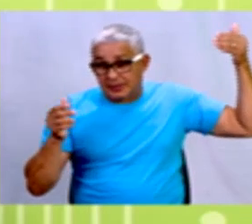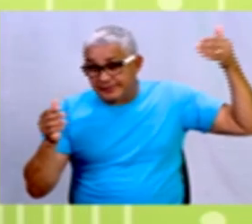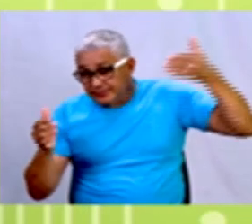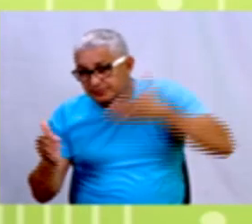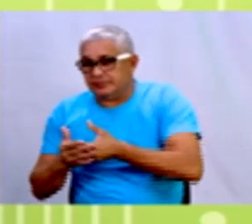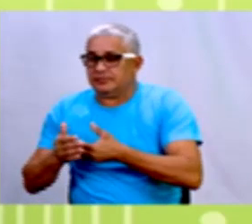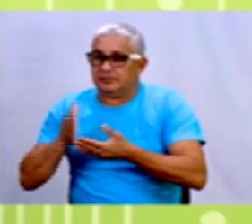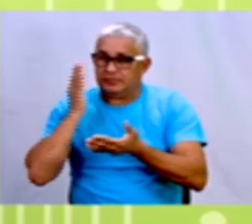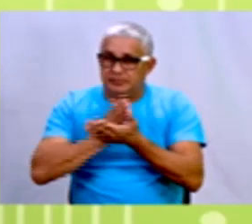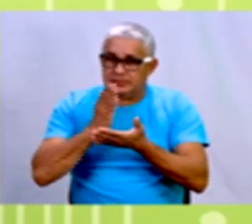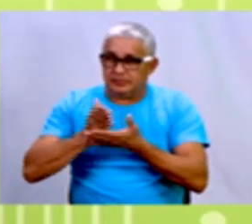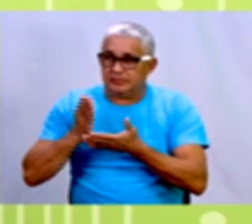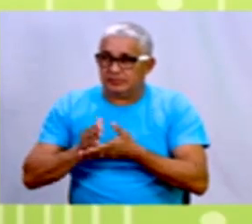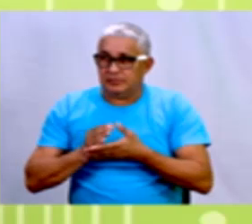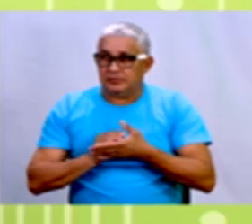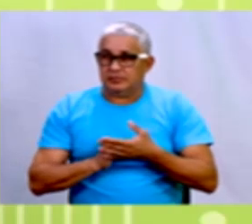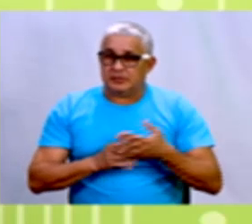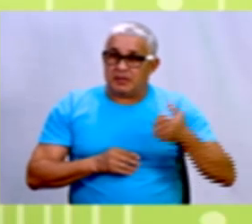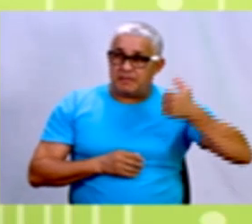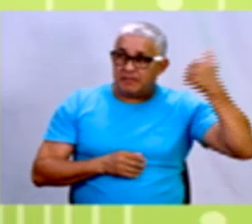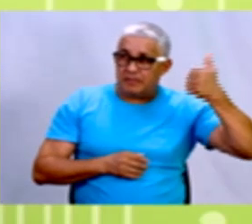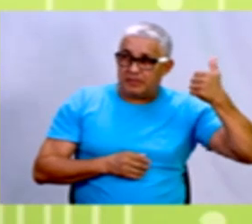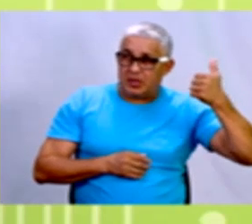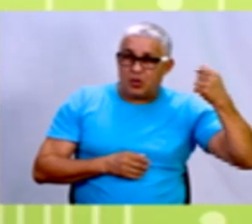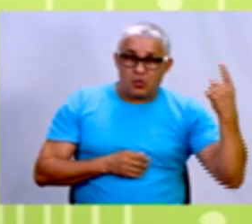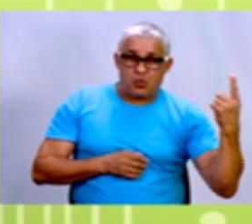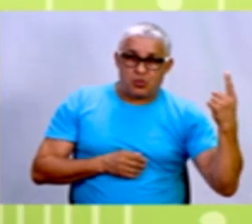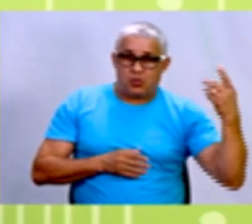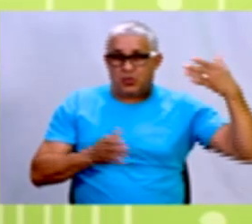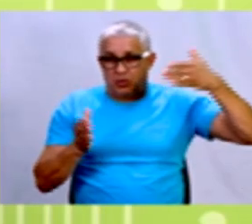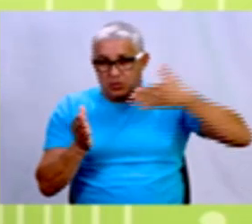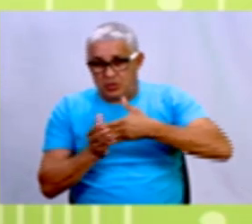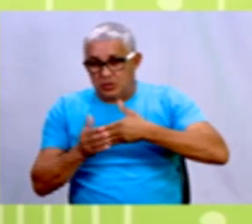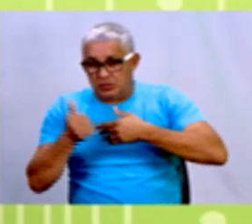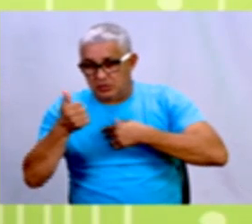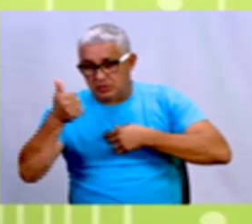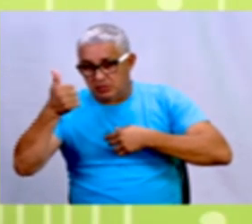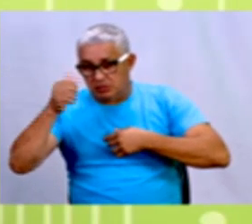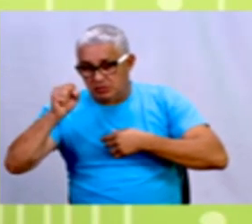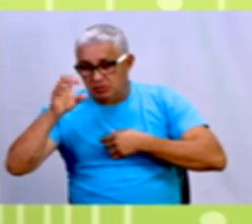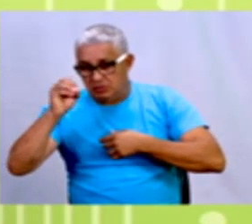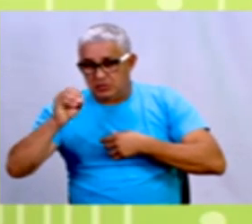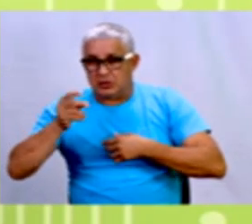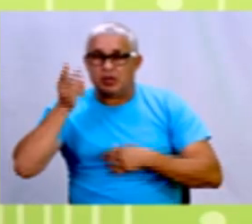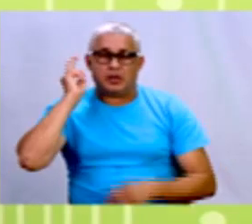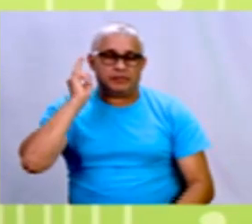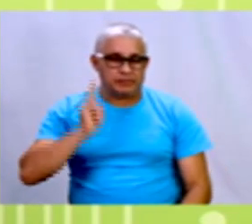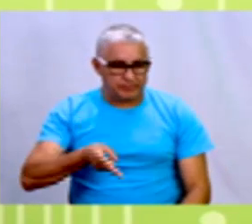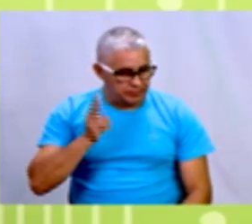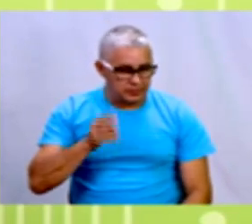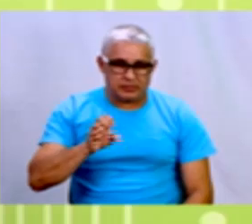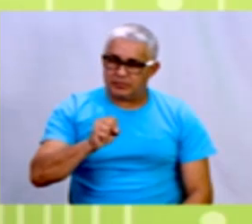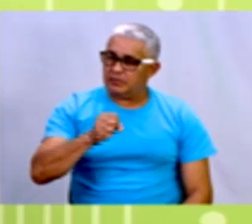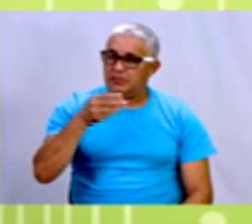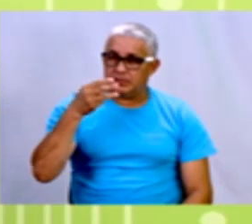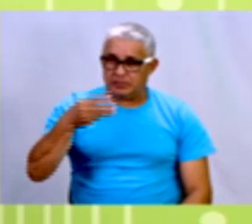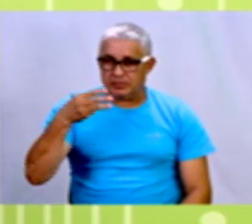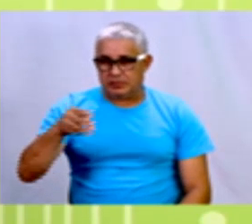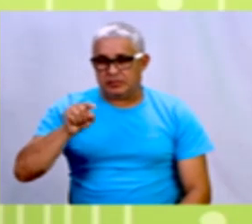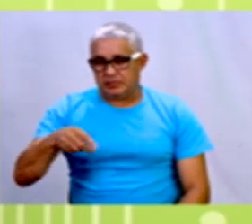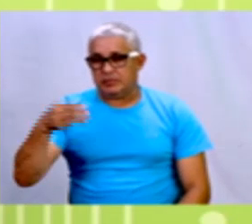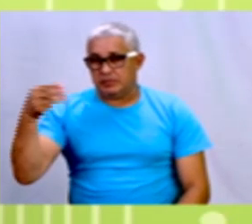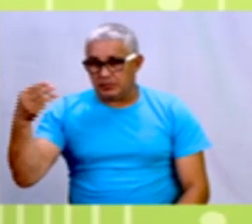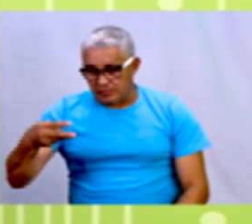Então, da parcela de número 1 até a parcela de número 180, vai ser 833,33 o